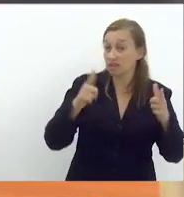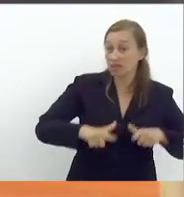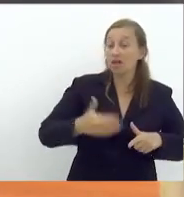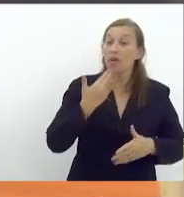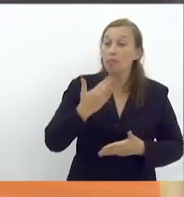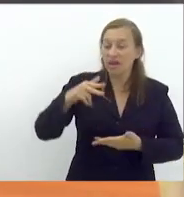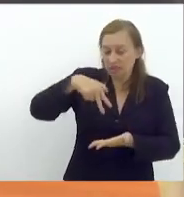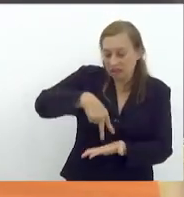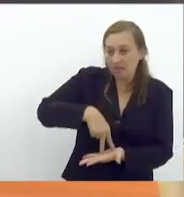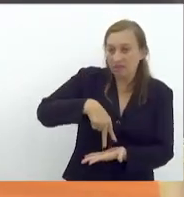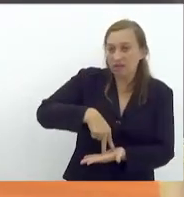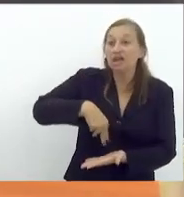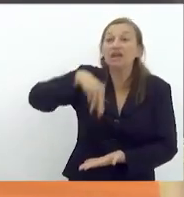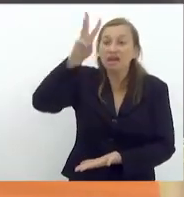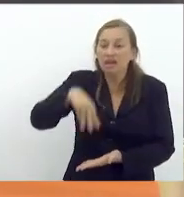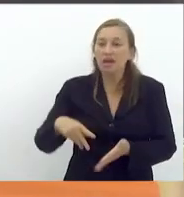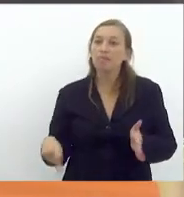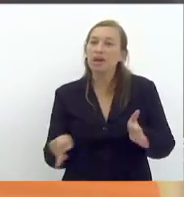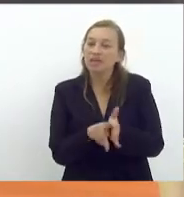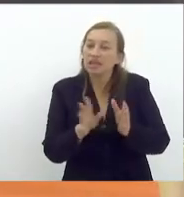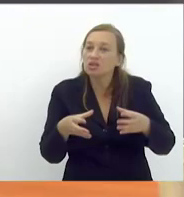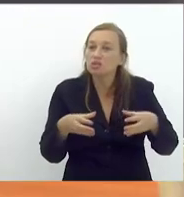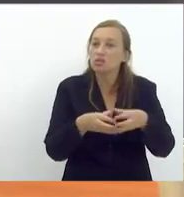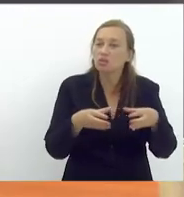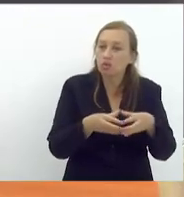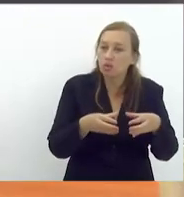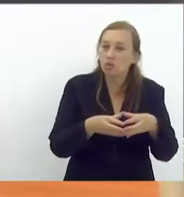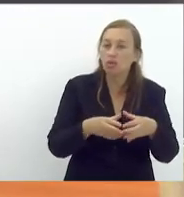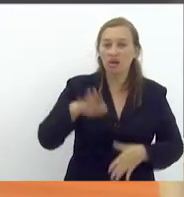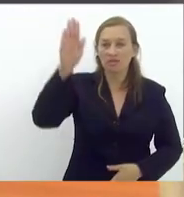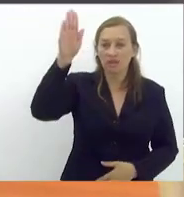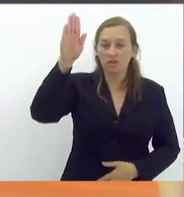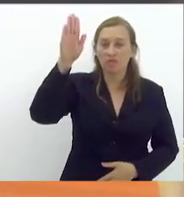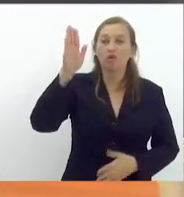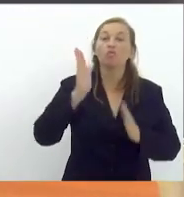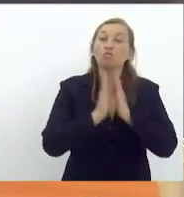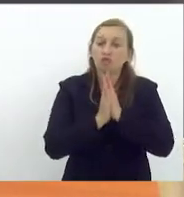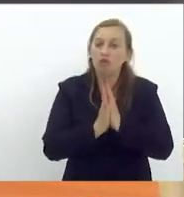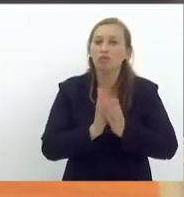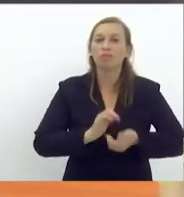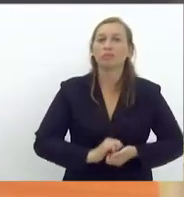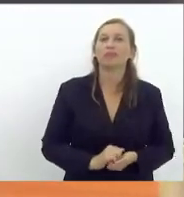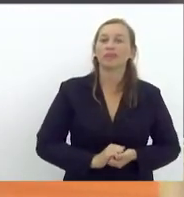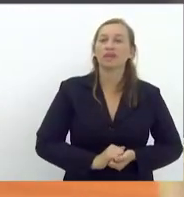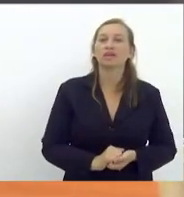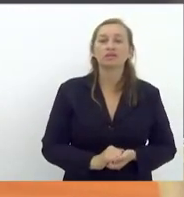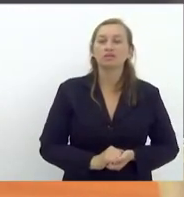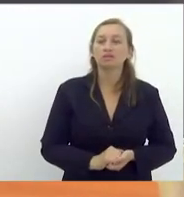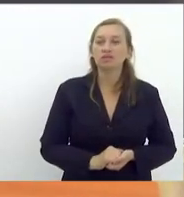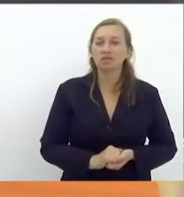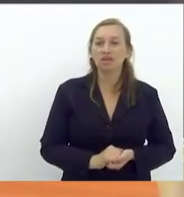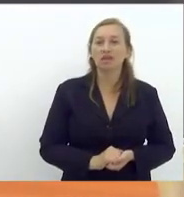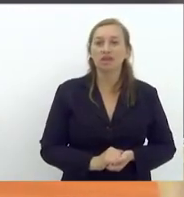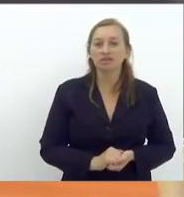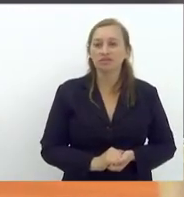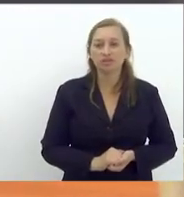favor que se levante aqueles que fazem parte eu já fizeram um salve levanta a mão aí por favor por favor